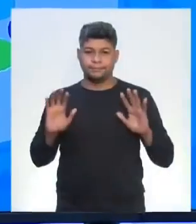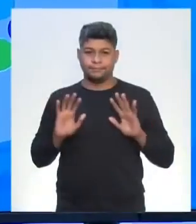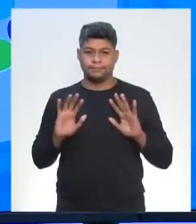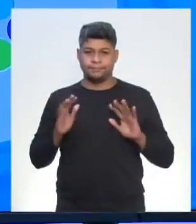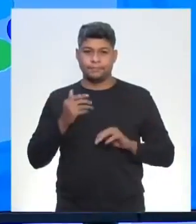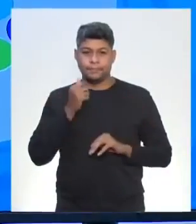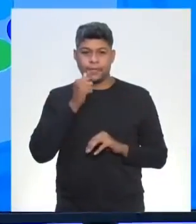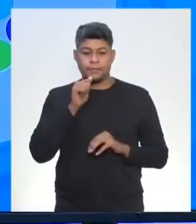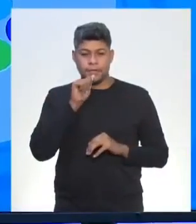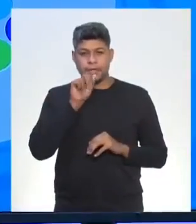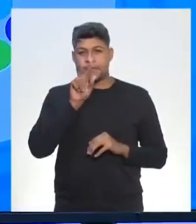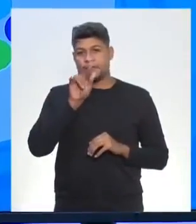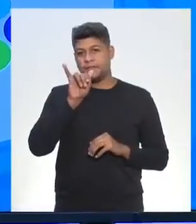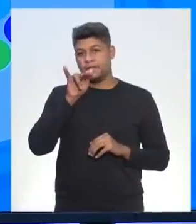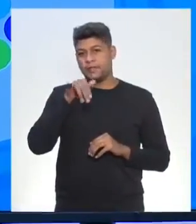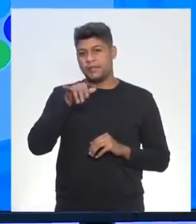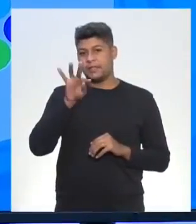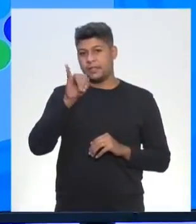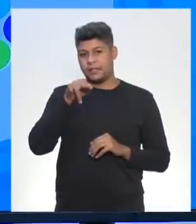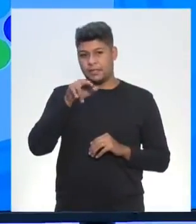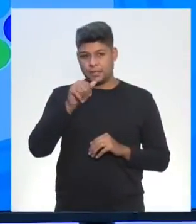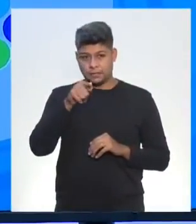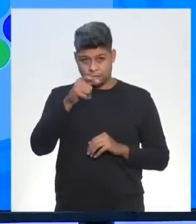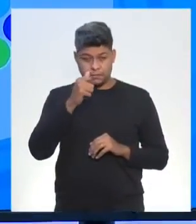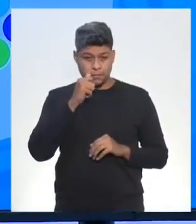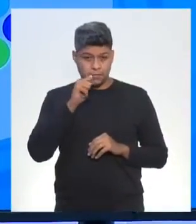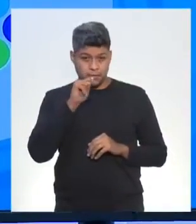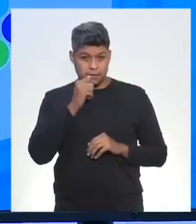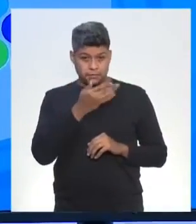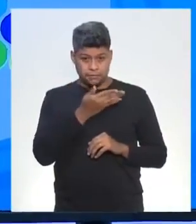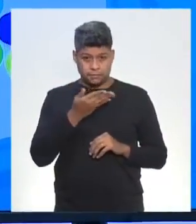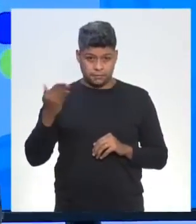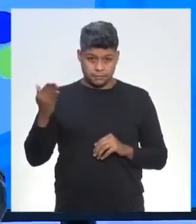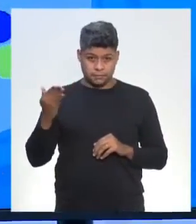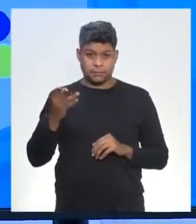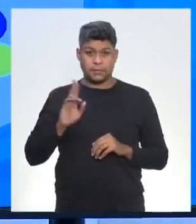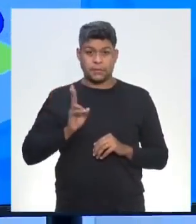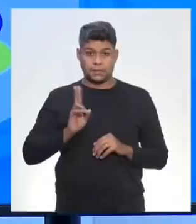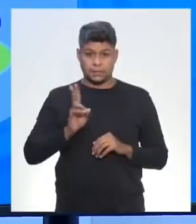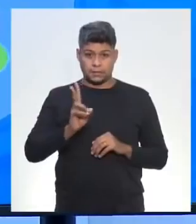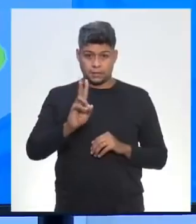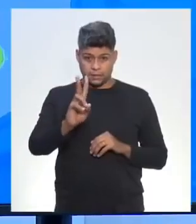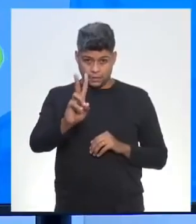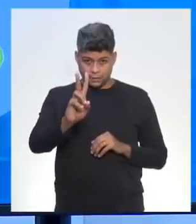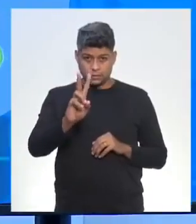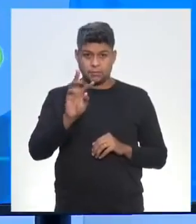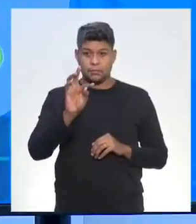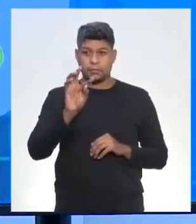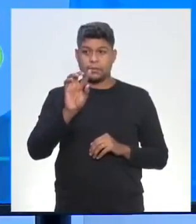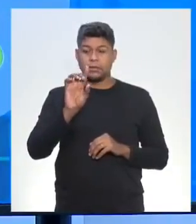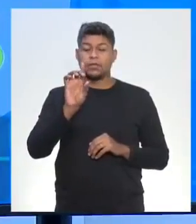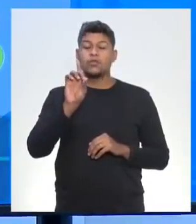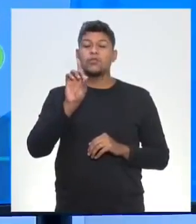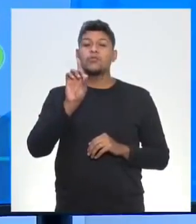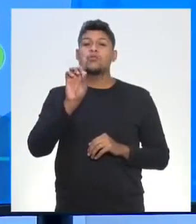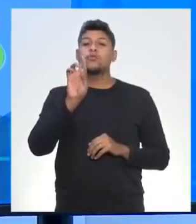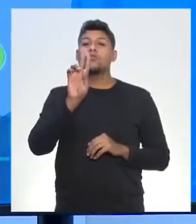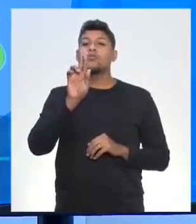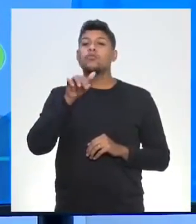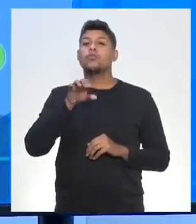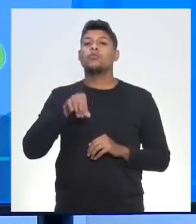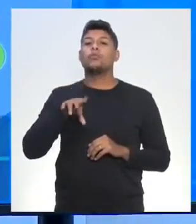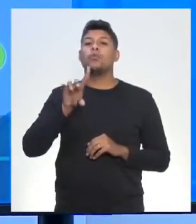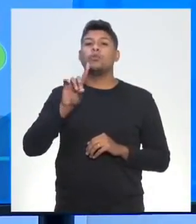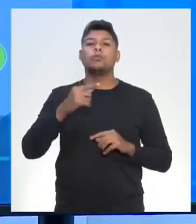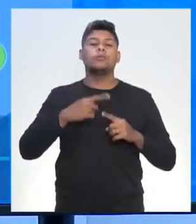Para minha mãe, Dona Vicentina, para você, mãe, e para suas mães. Para sempre, de Drummond de Andrade. Por que Deus permite que